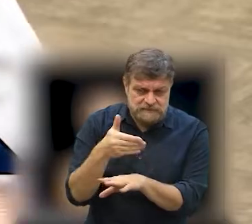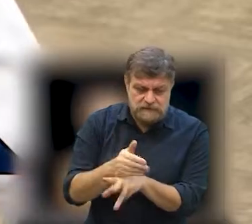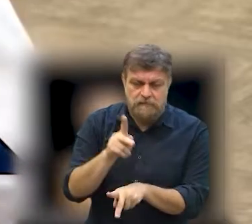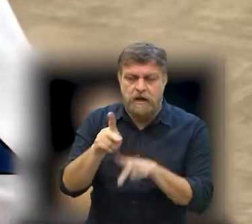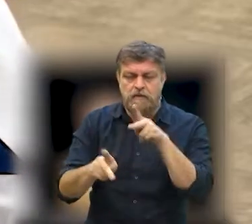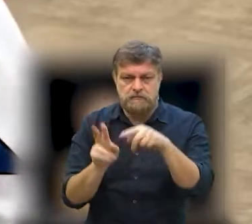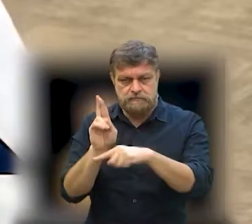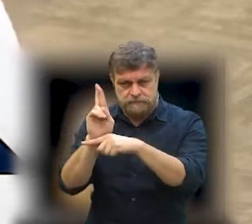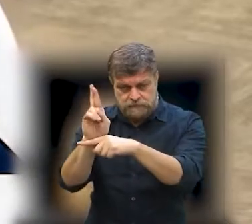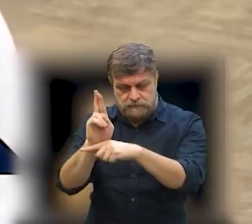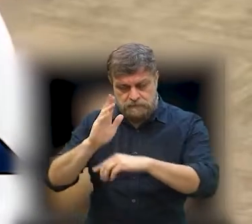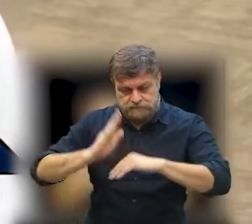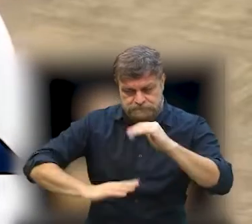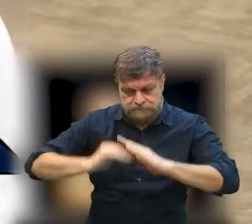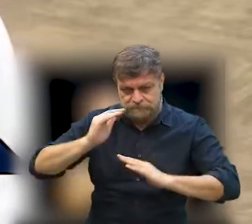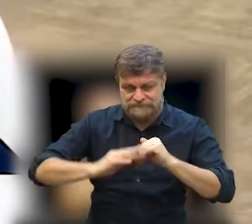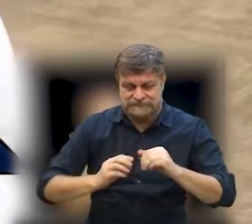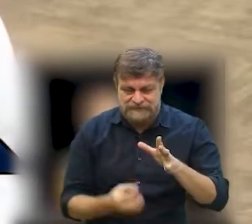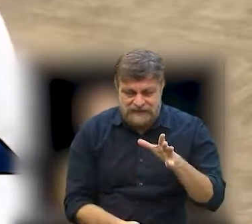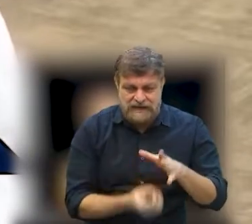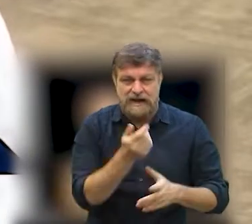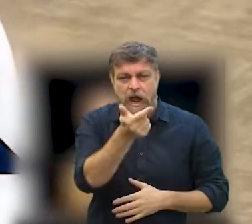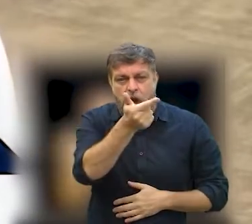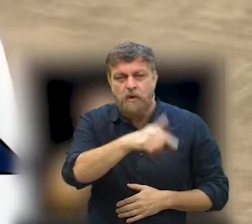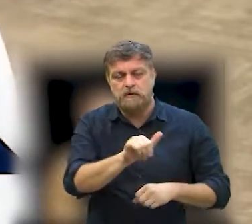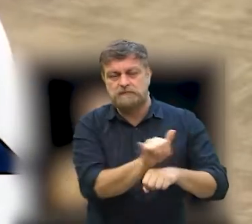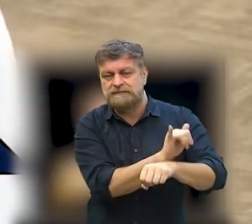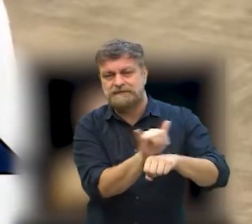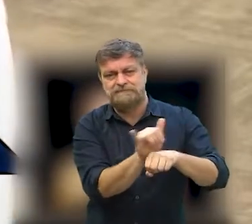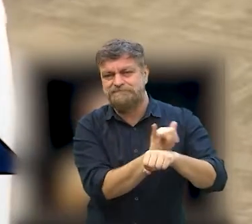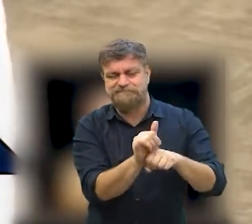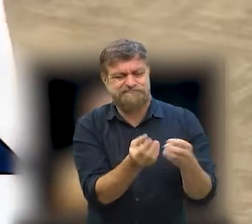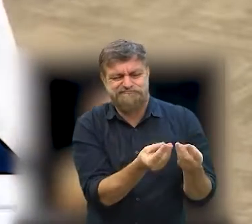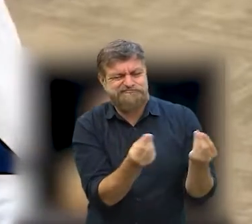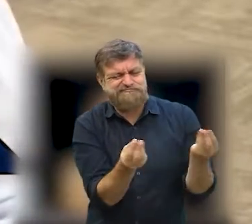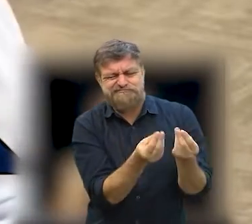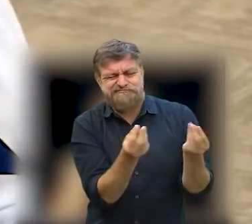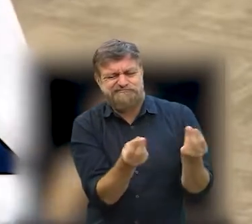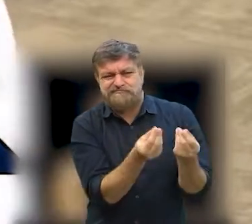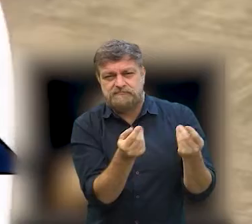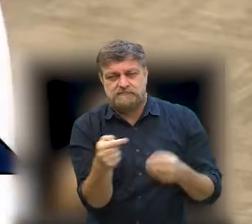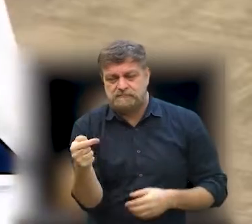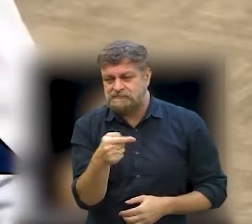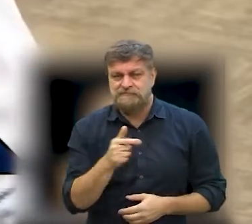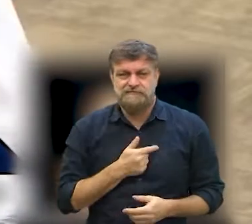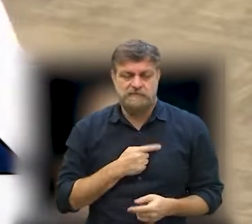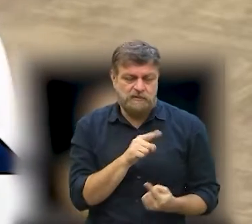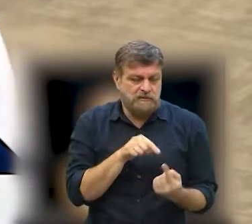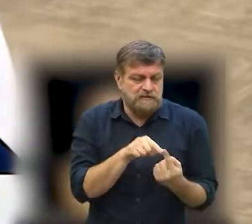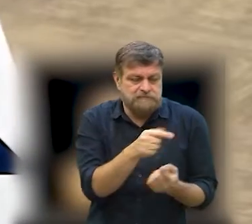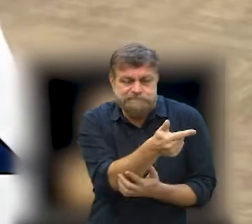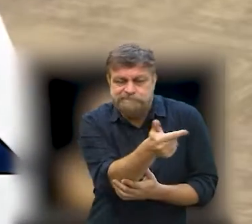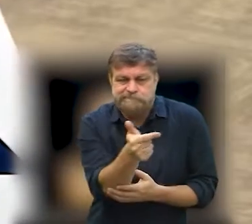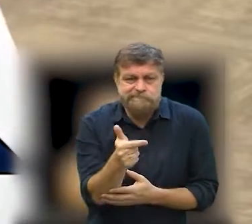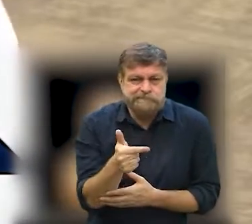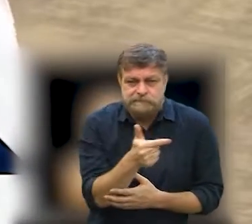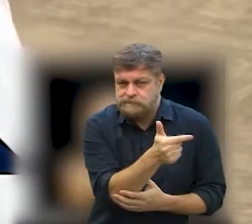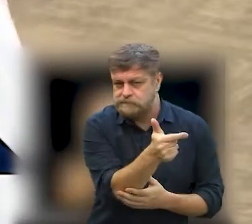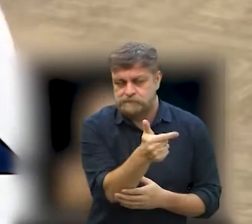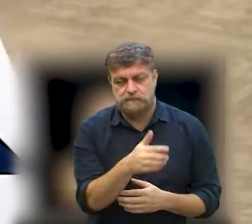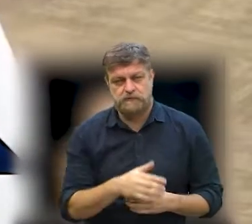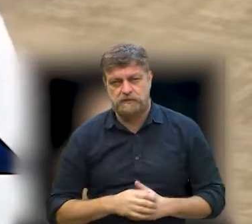esses conselhos já são atuantes. Então criaria-se mais uma ferramenta que seria, vamos colocar assim, inócua, não teria